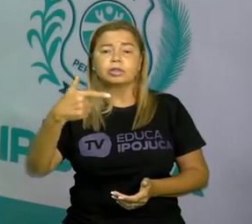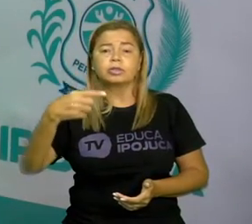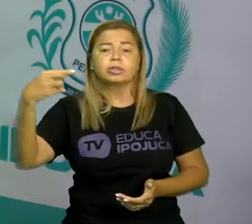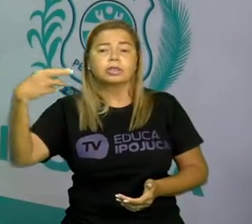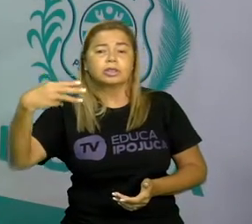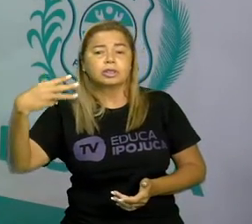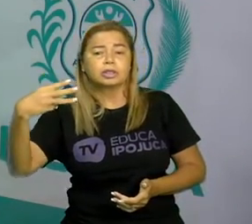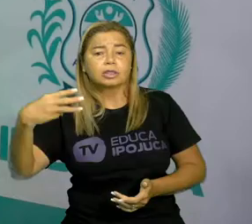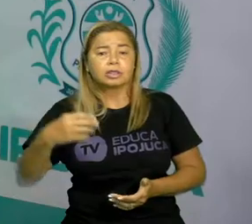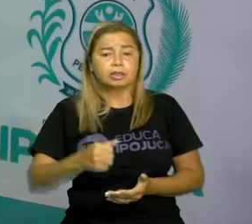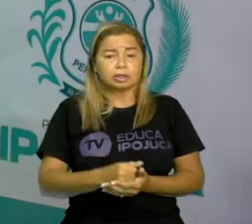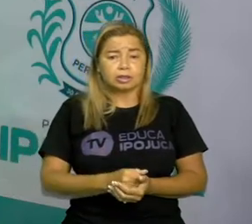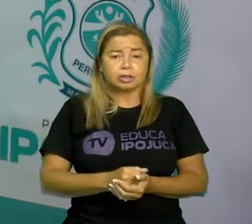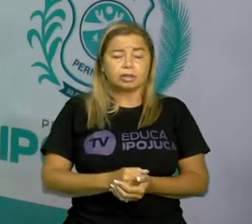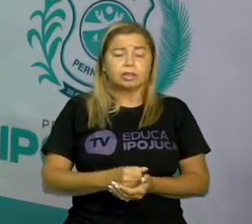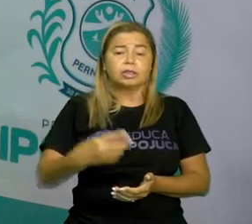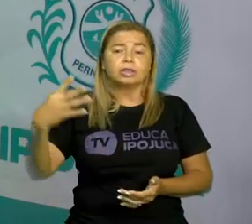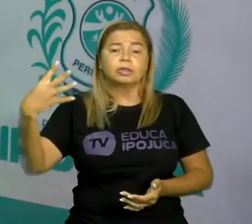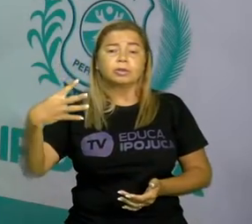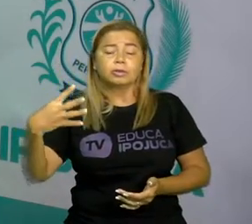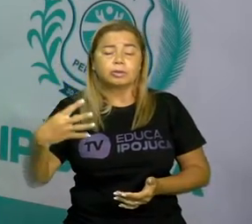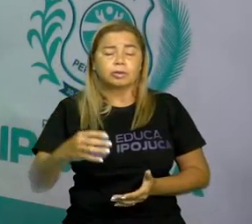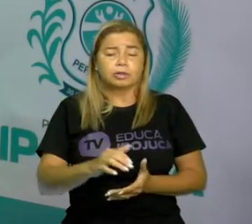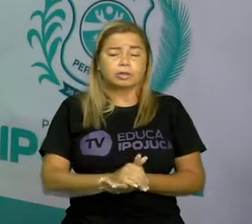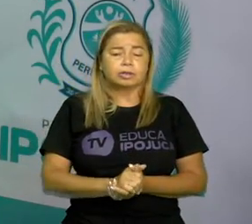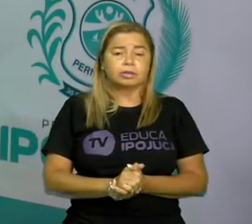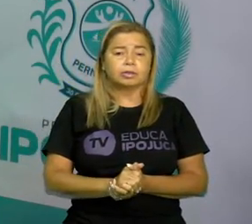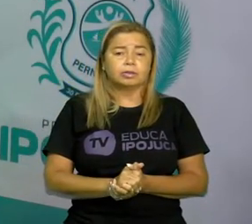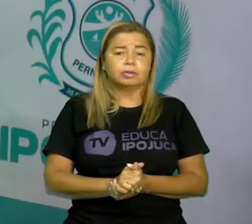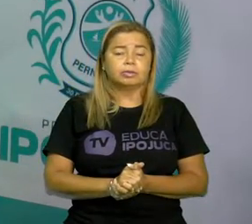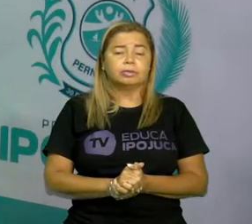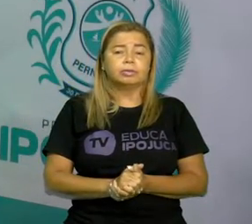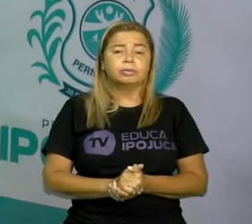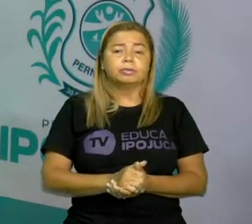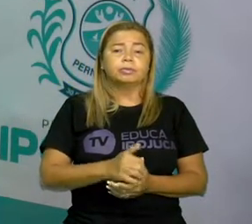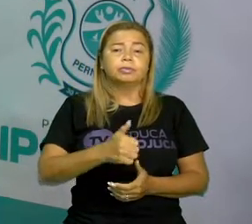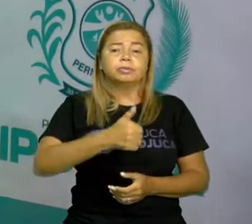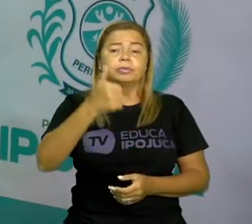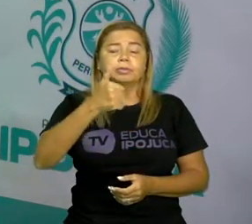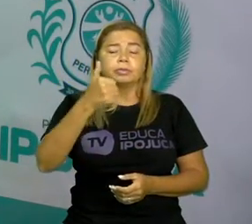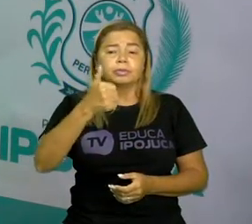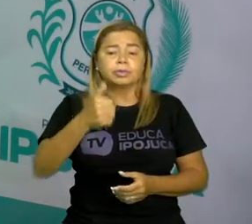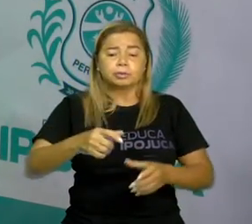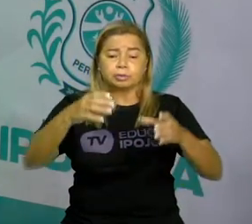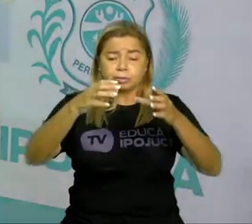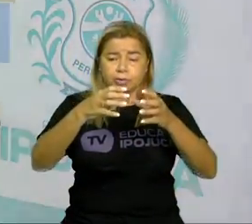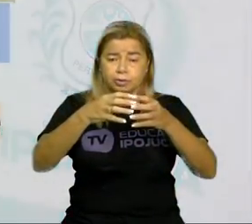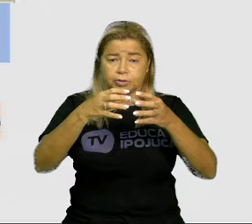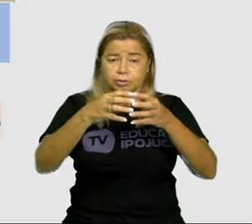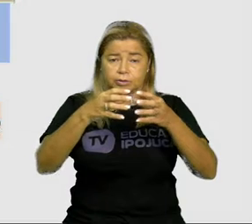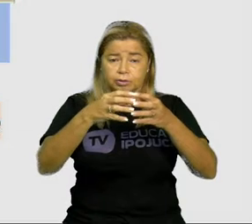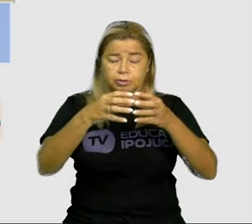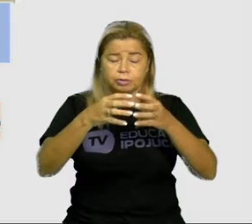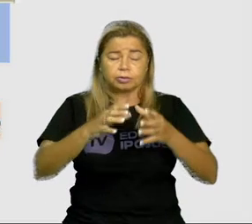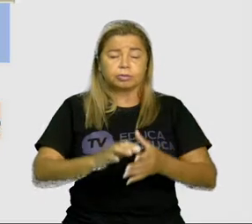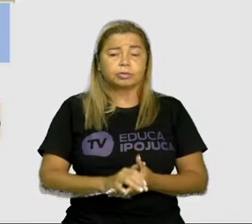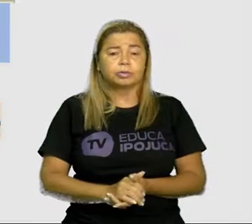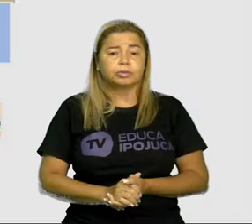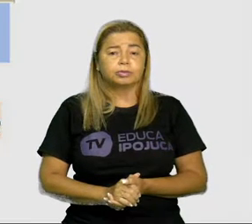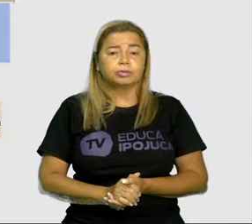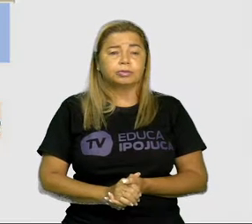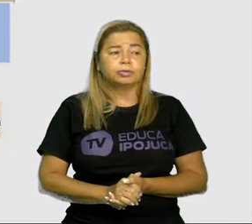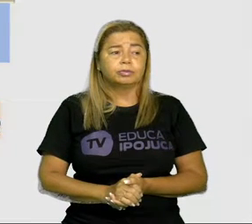até unidade de milhar. Então, na primeira classe, a unidade de milhar simples, desculpa,